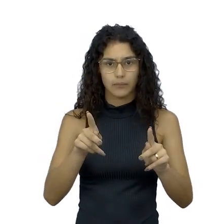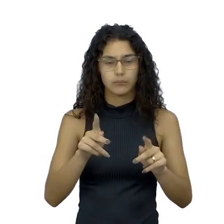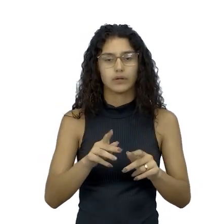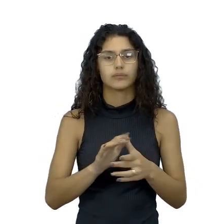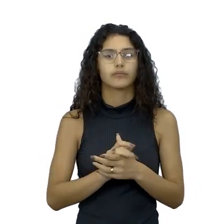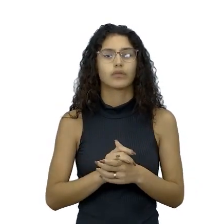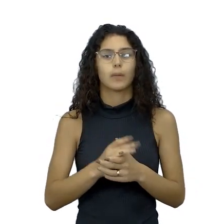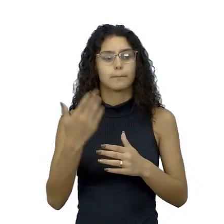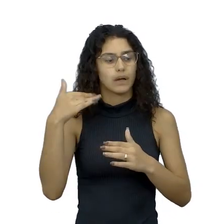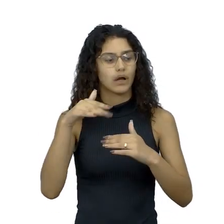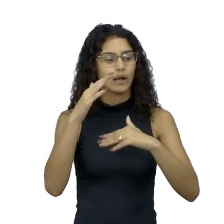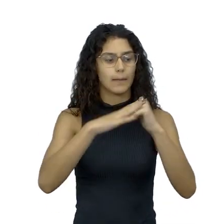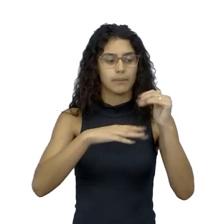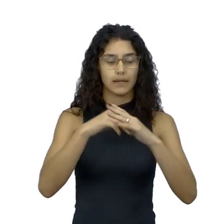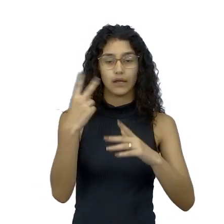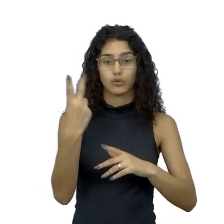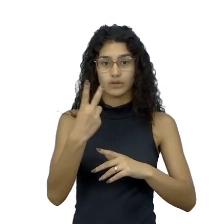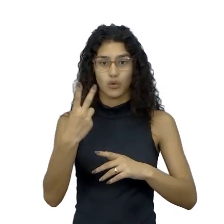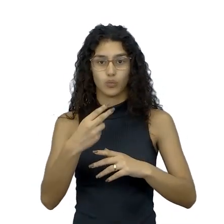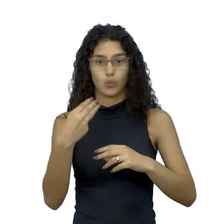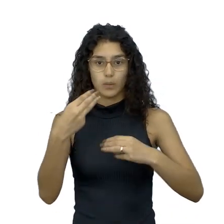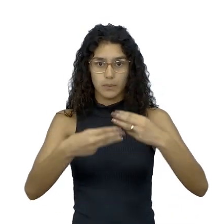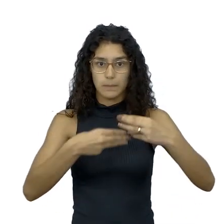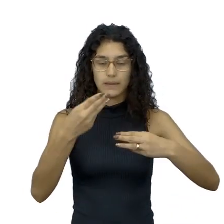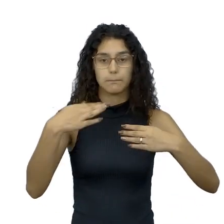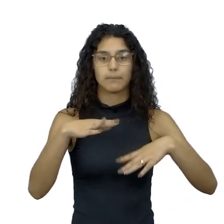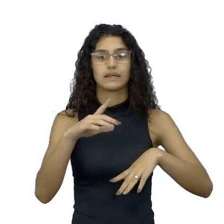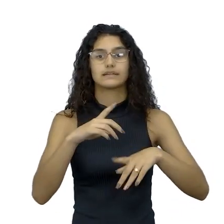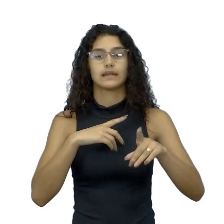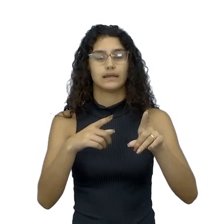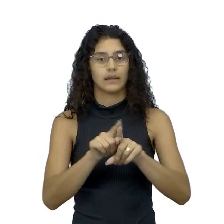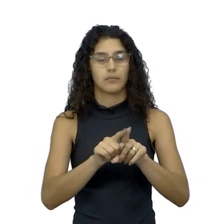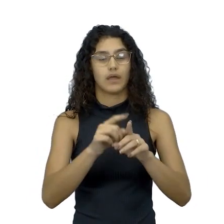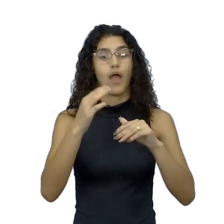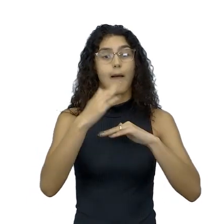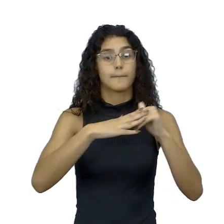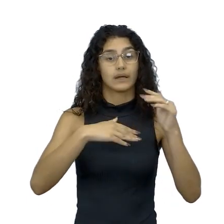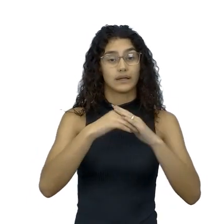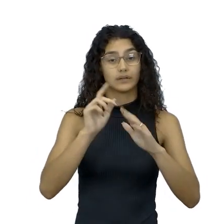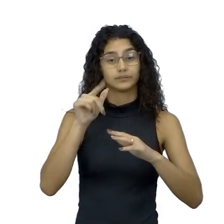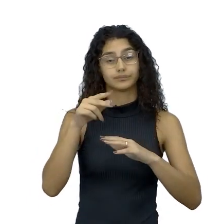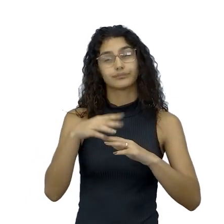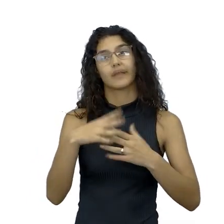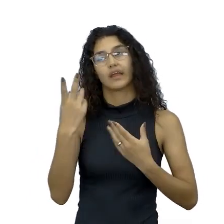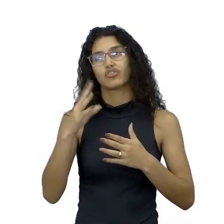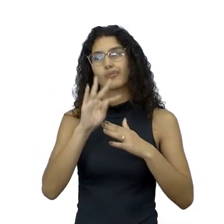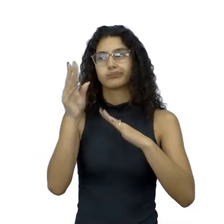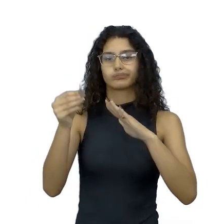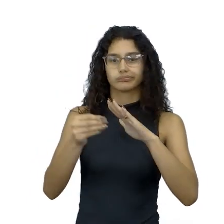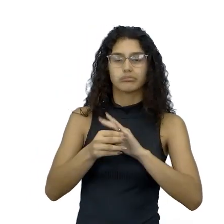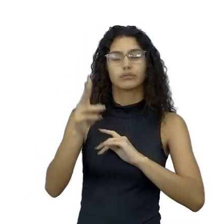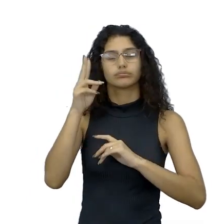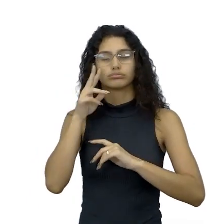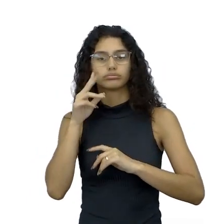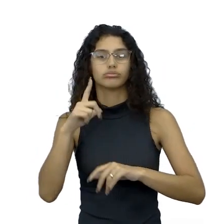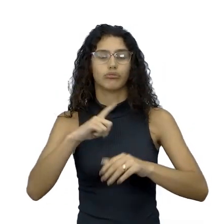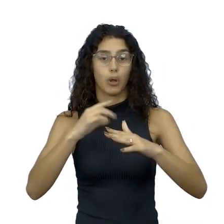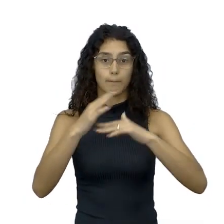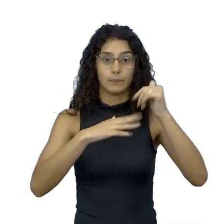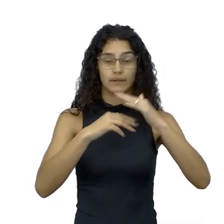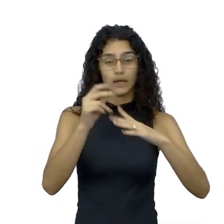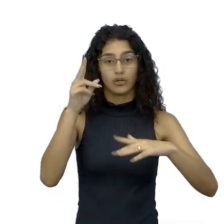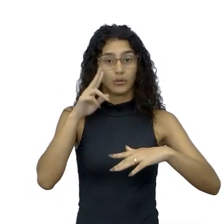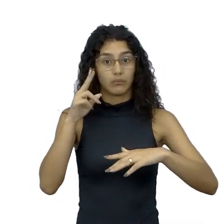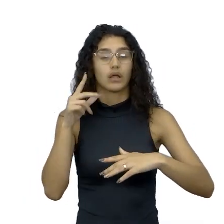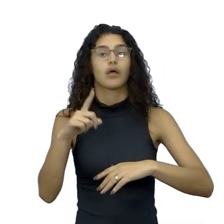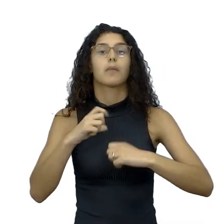parte das habilidades do segundo bimestre. Mas tem também habilidades que são de retomada. Então, nesse movimento de ter algumas habilidades de retomada,